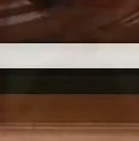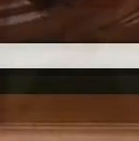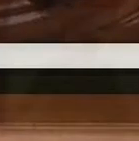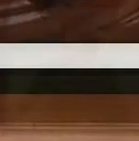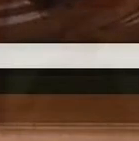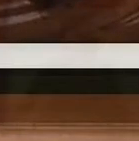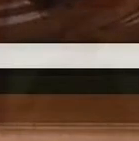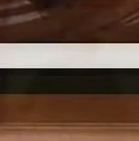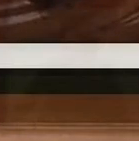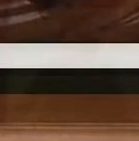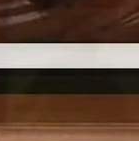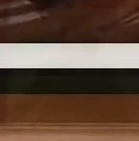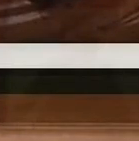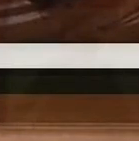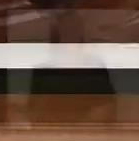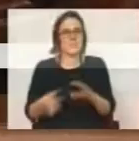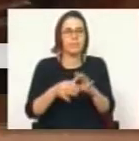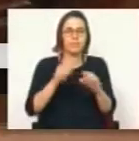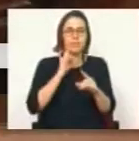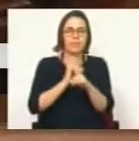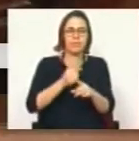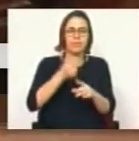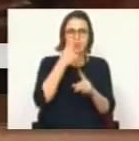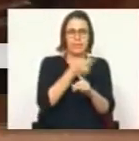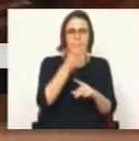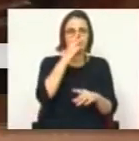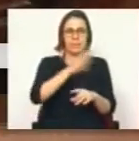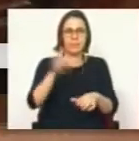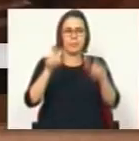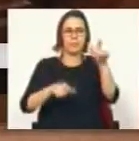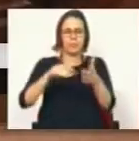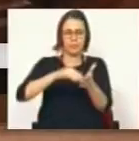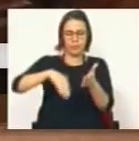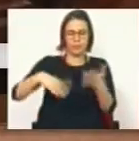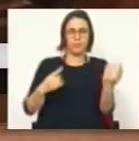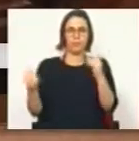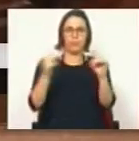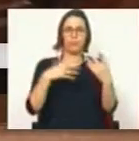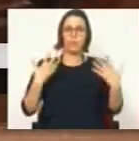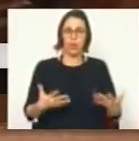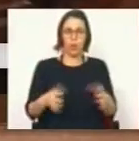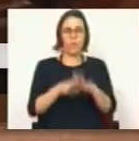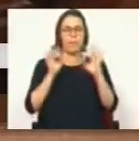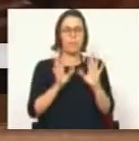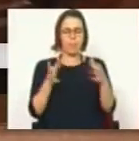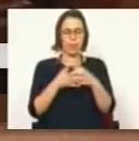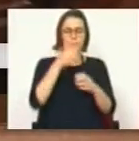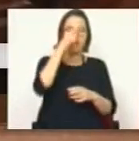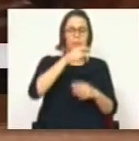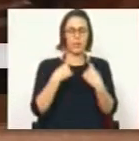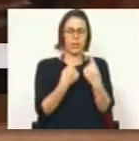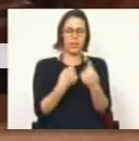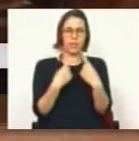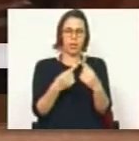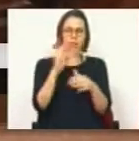Senhores deputados, começo por saudar em nome dos Verdes os milhares de cidadãos que subscreveram a petição que agora discutimos, bem como a Comissão de Utentes de